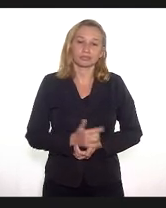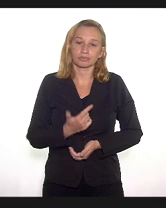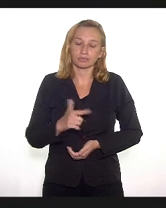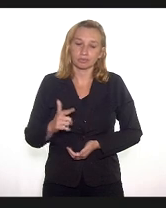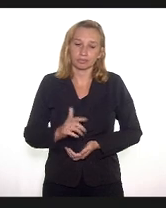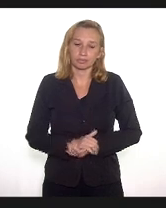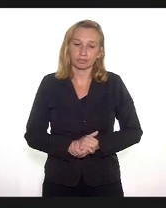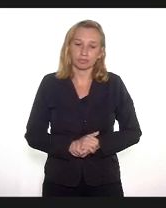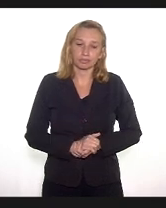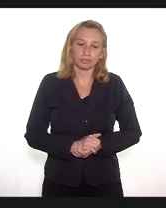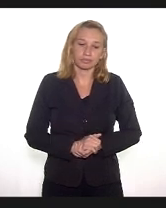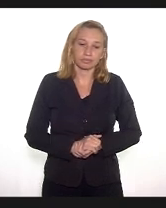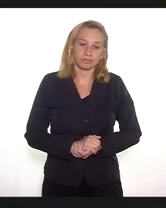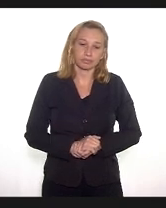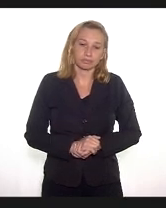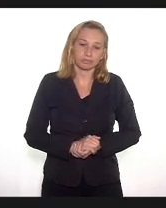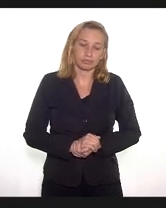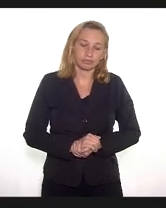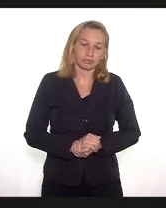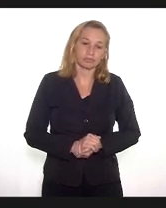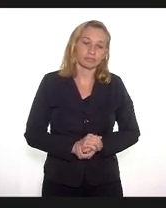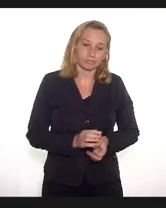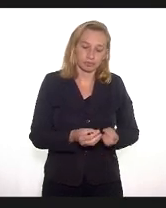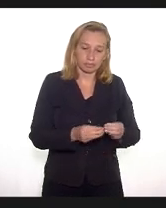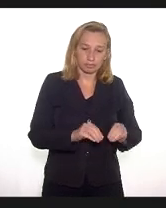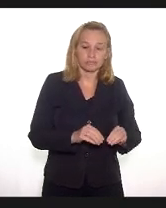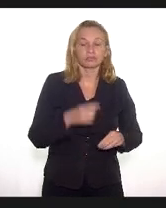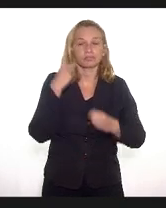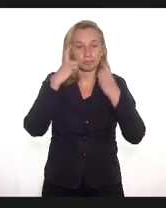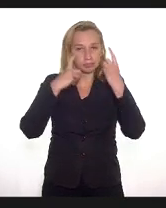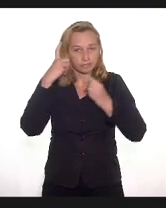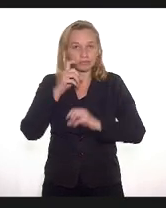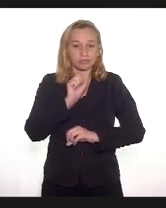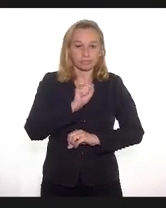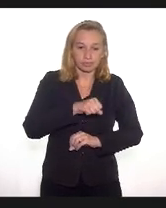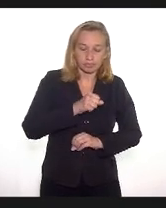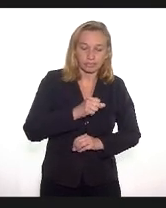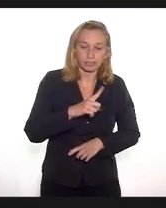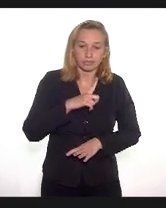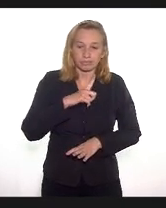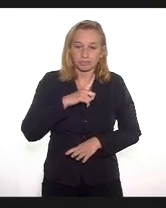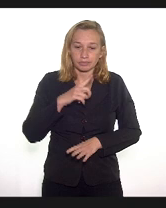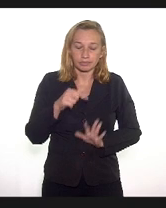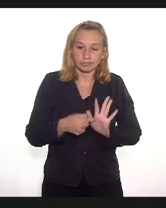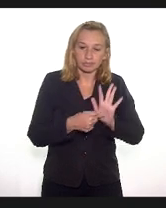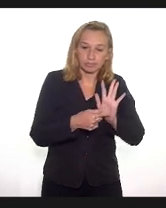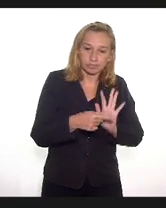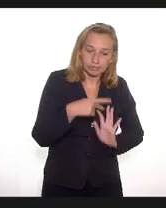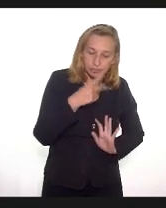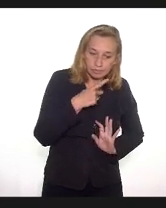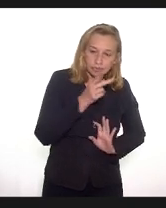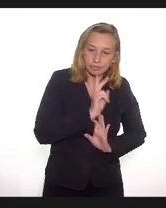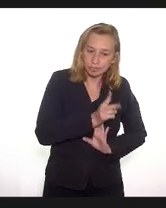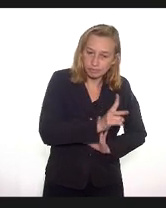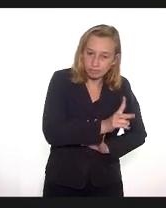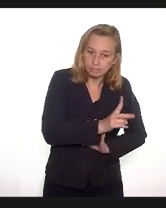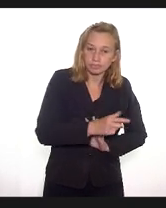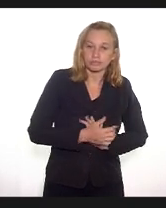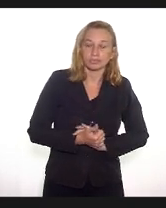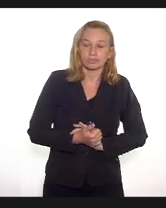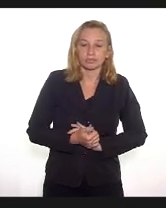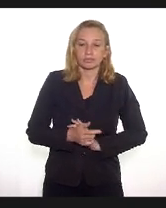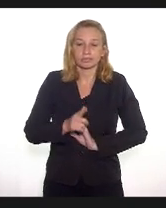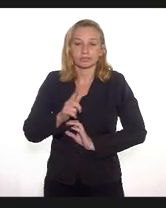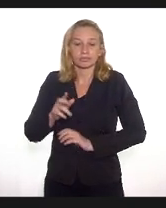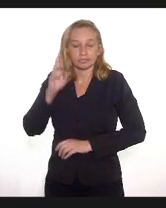tenhamos descontinuidades. Isso tem sido uma preocupação, nós temos sinalizado isso constantemente aos